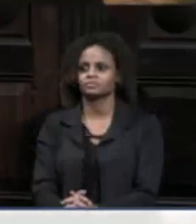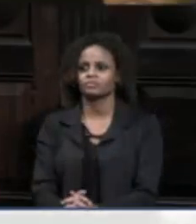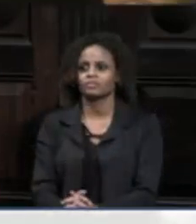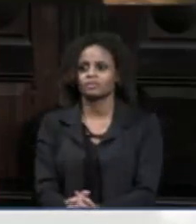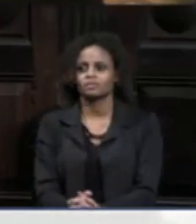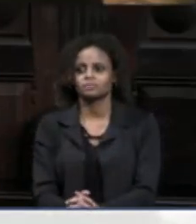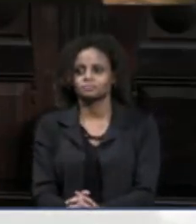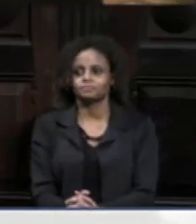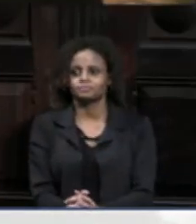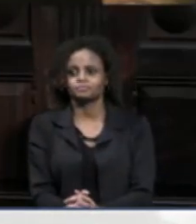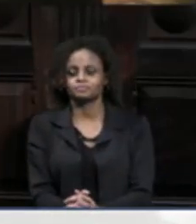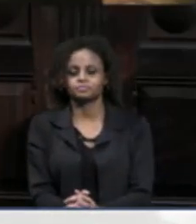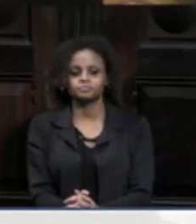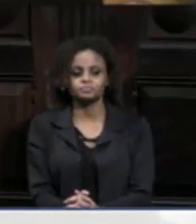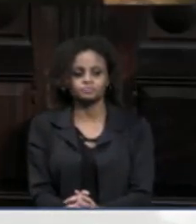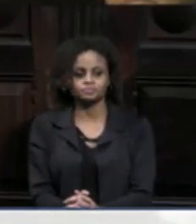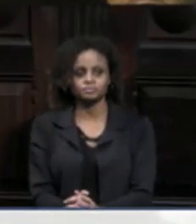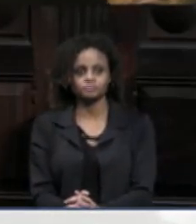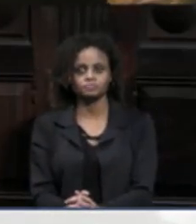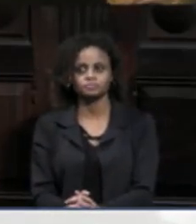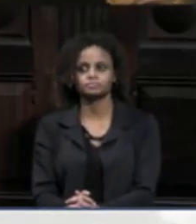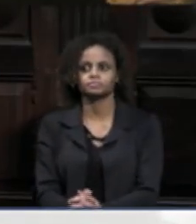Deputado Luiz Paulo.